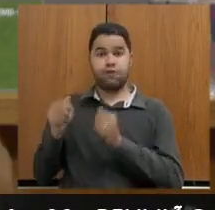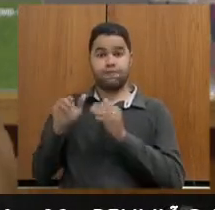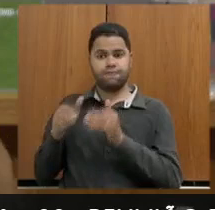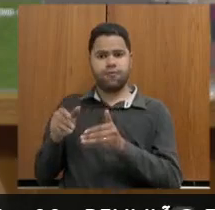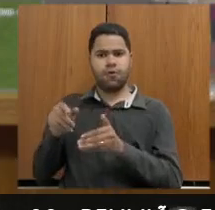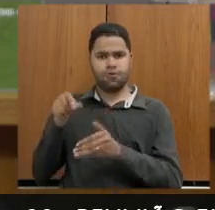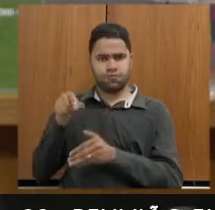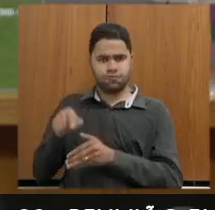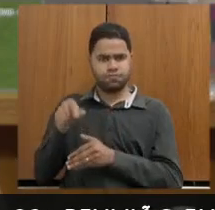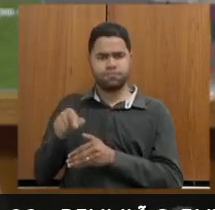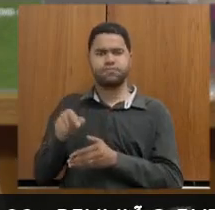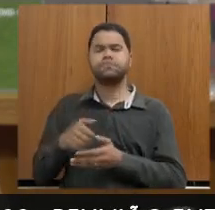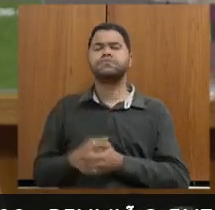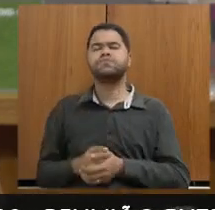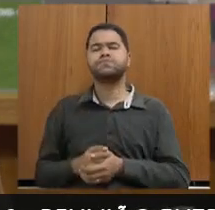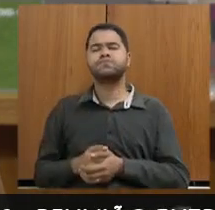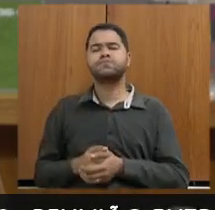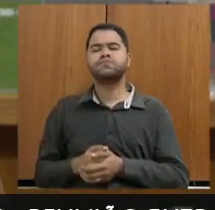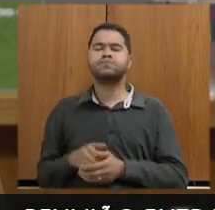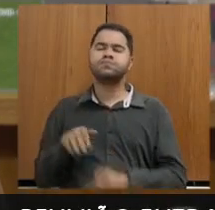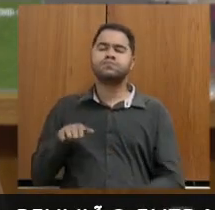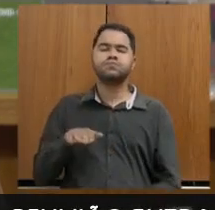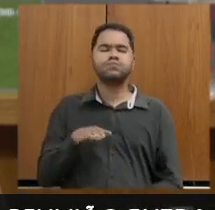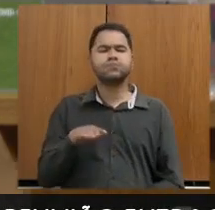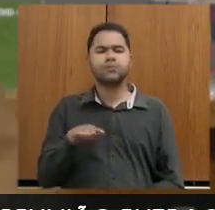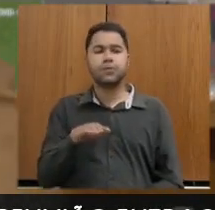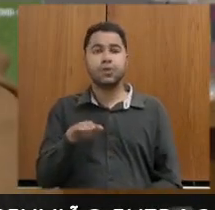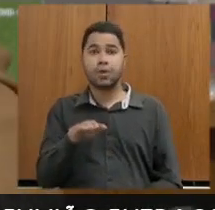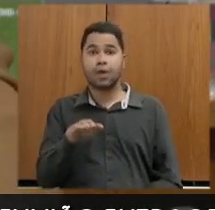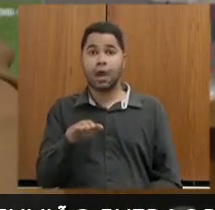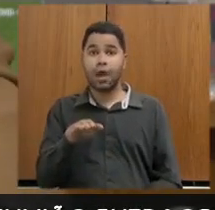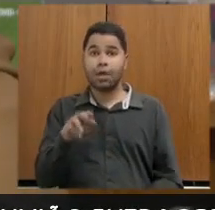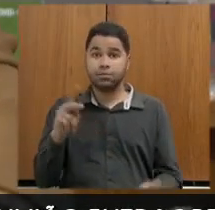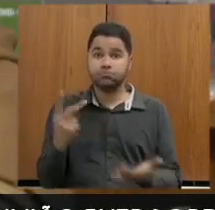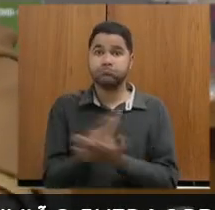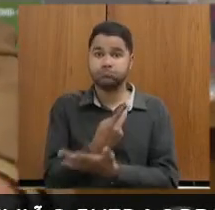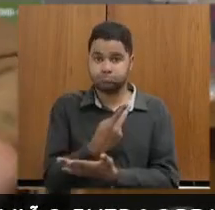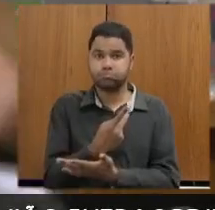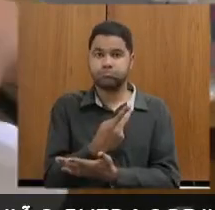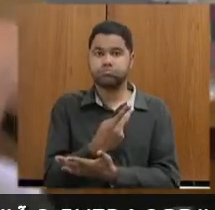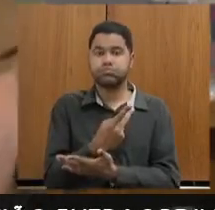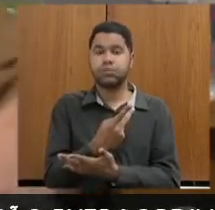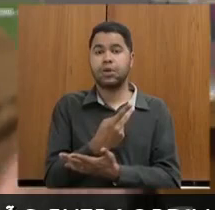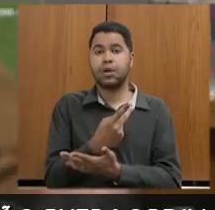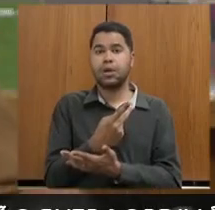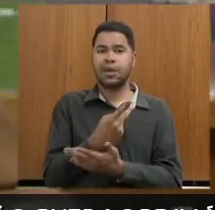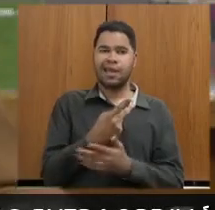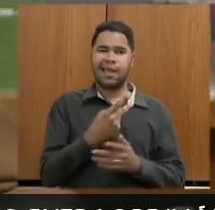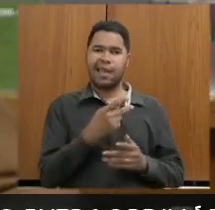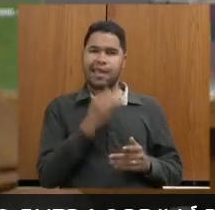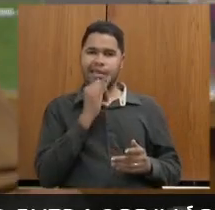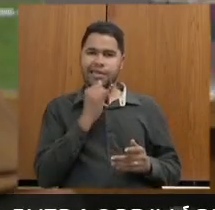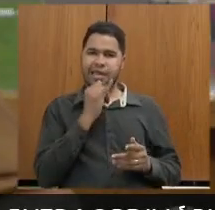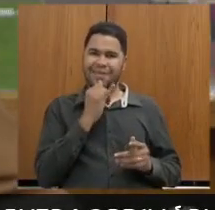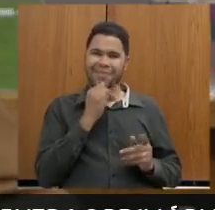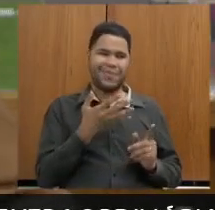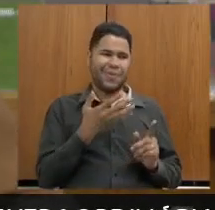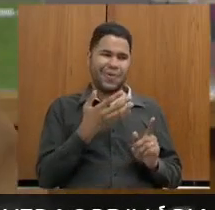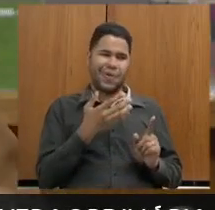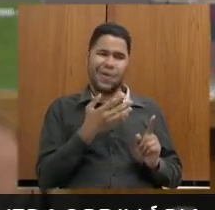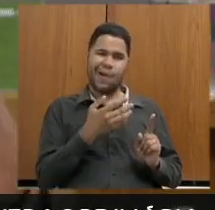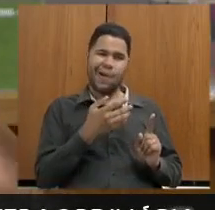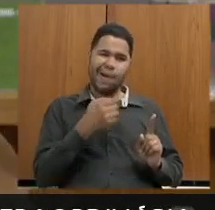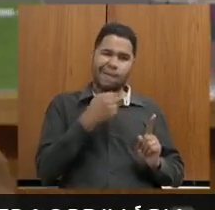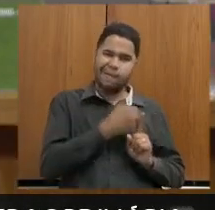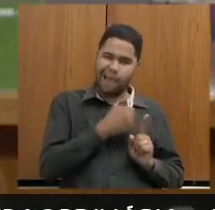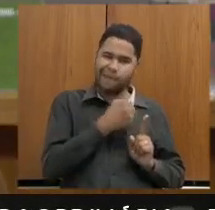especificamente para aquele para aquele serviço e quando tem alguma ocorrência envolvendo a que envolve alguma ameaça né ela